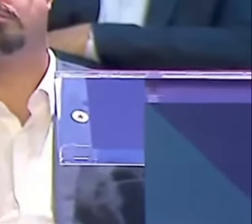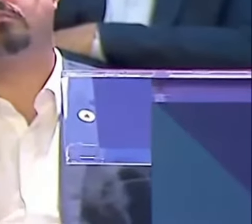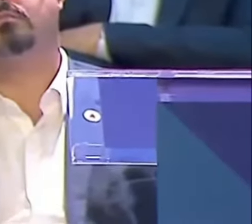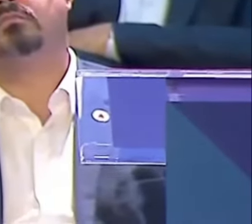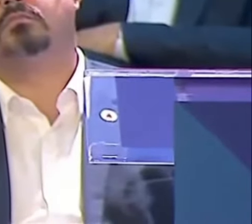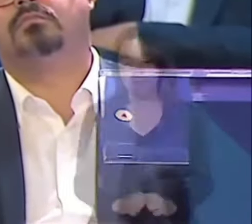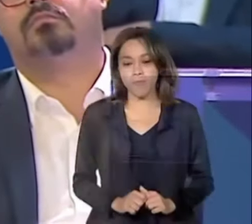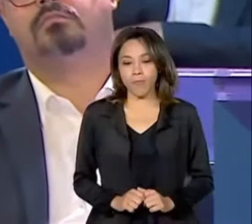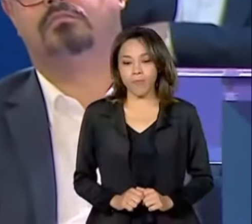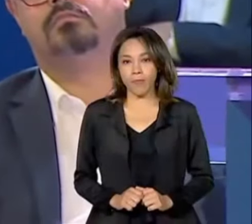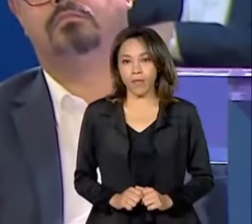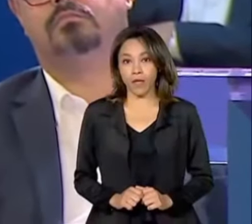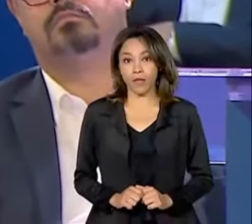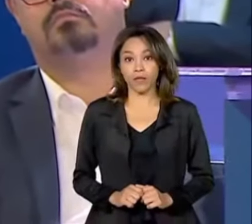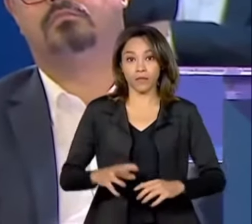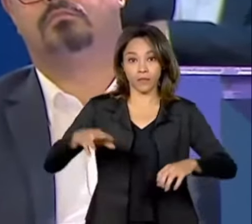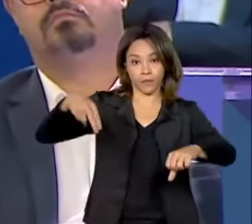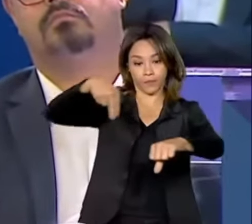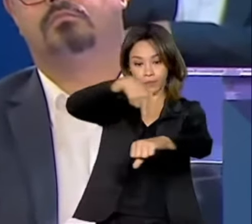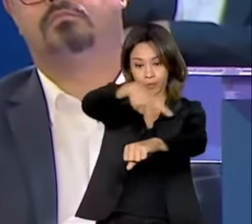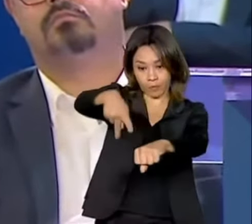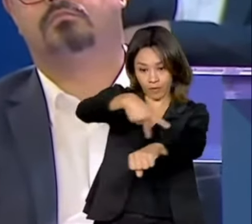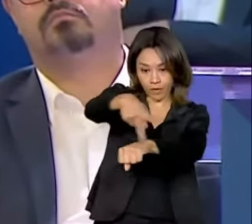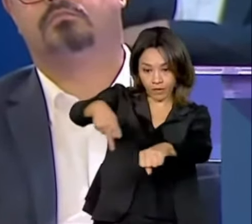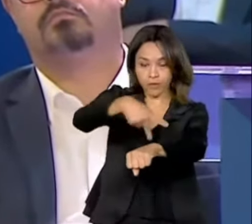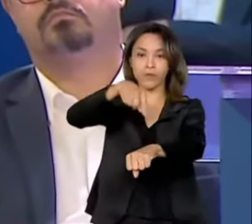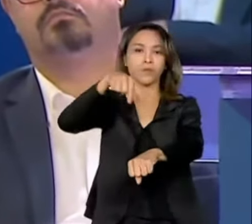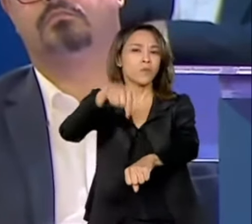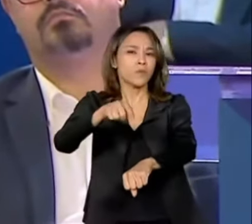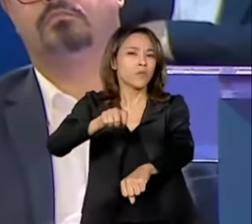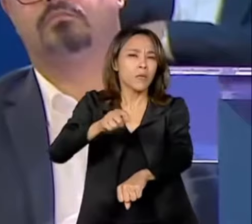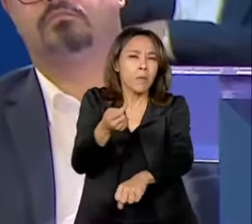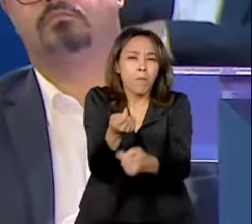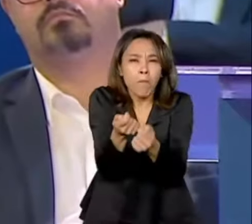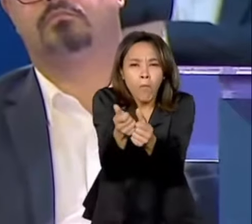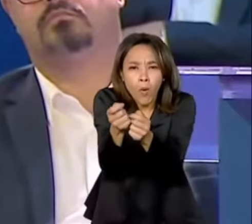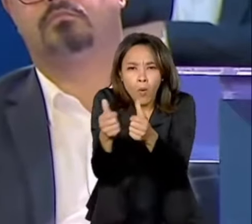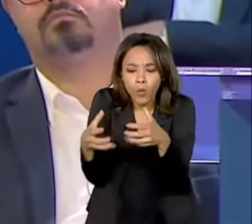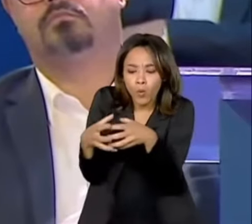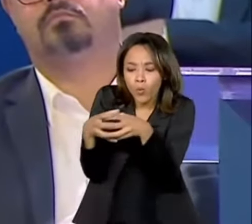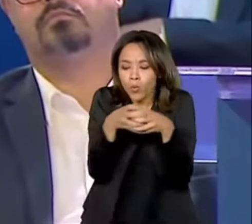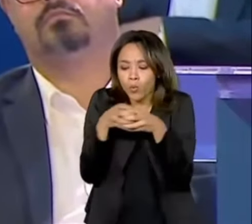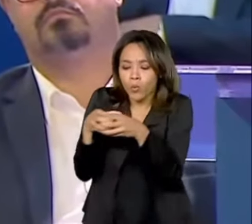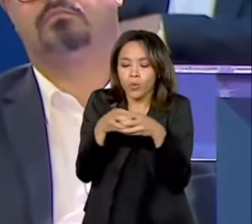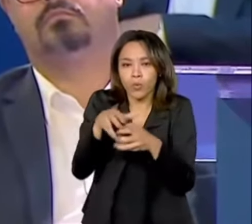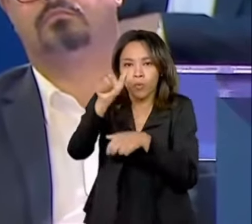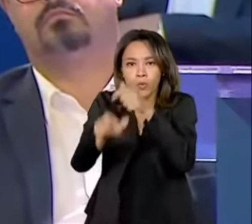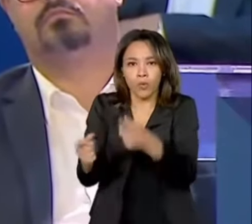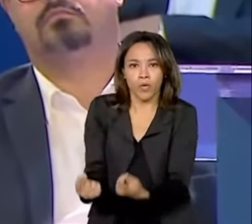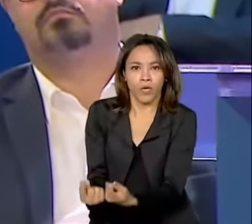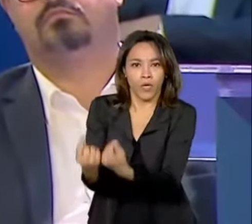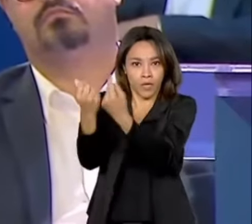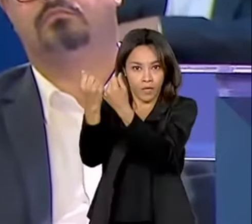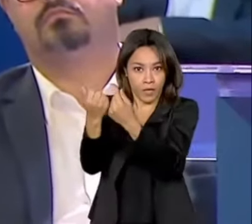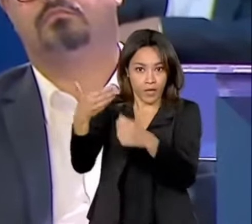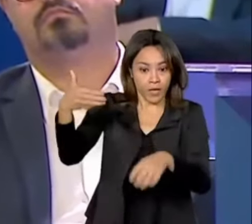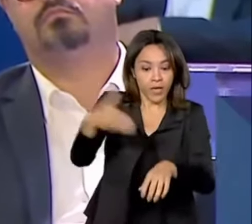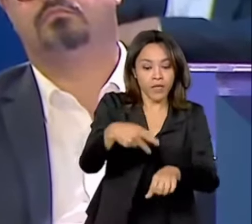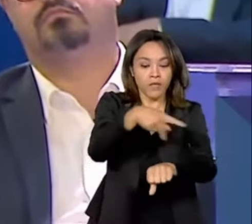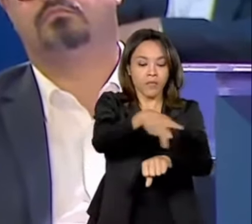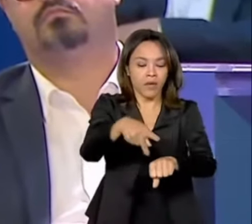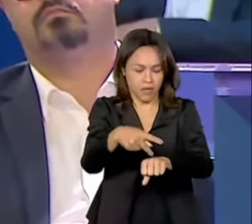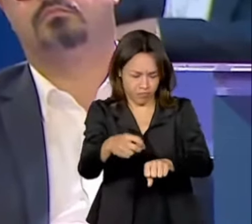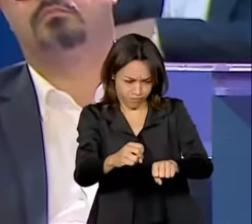numa nação em que tem pouca gente muito rica, a cara dessa nação o que é?